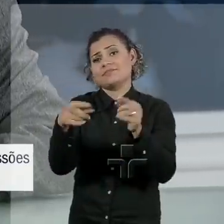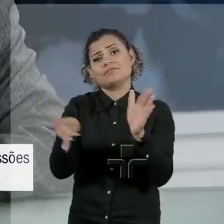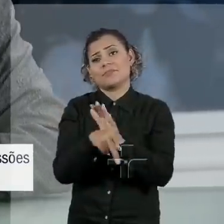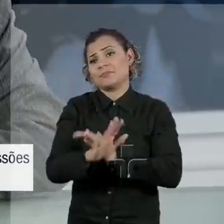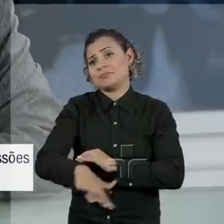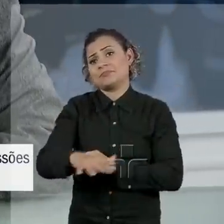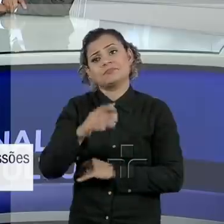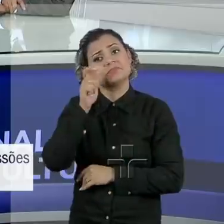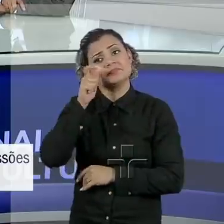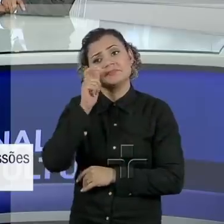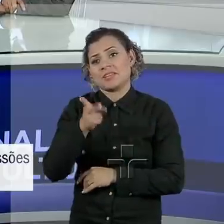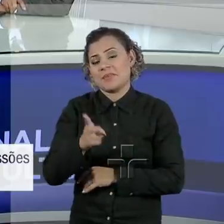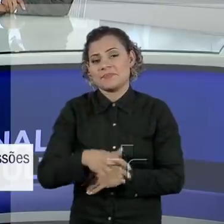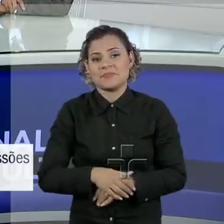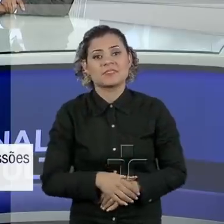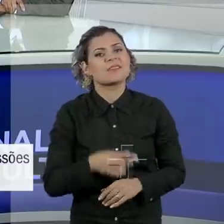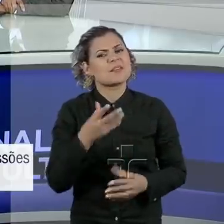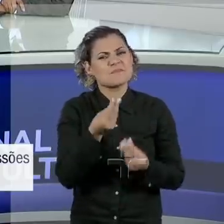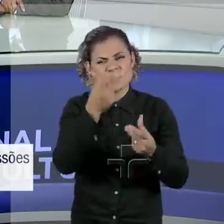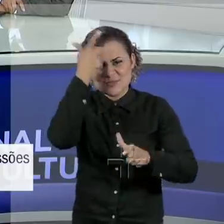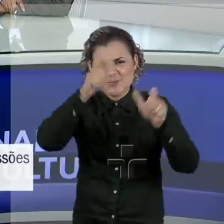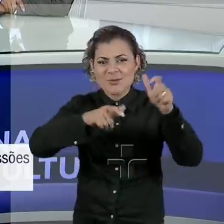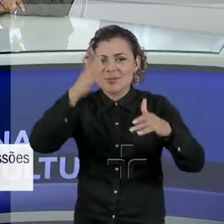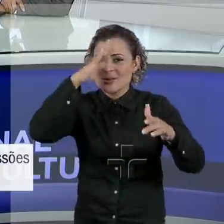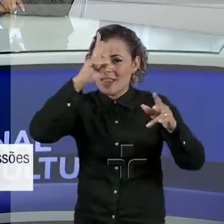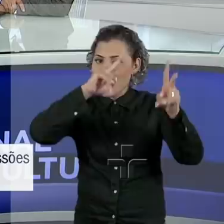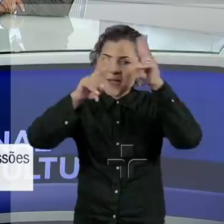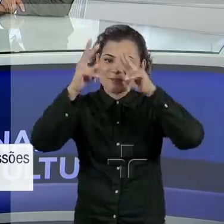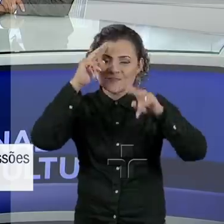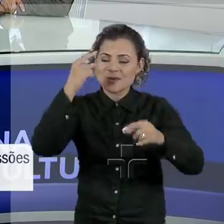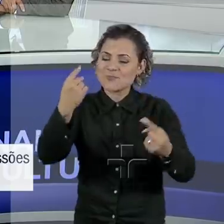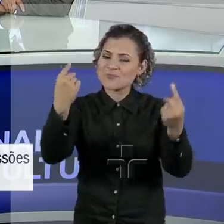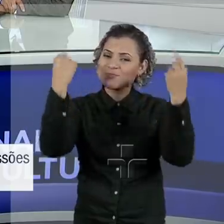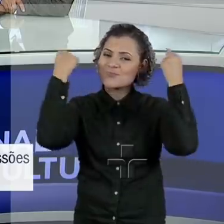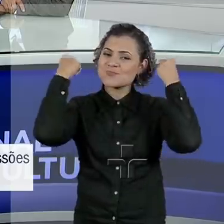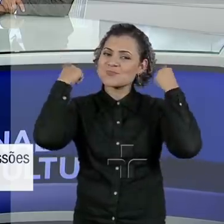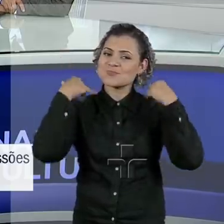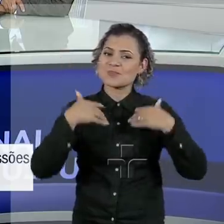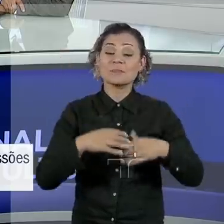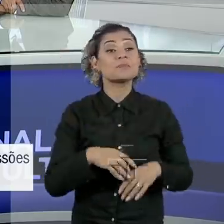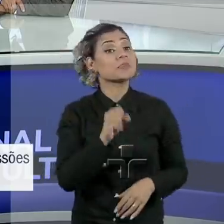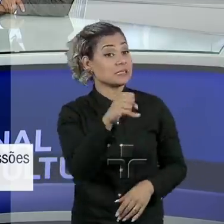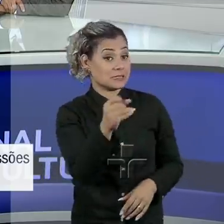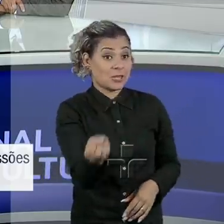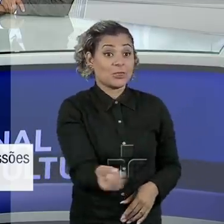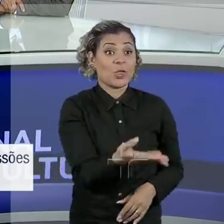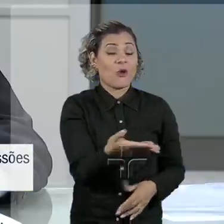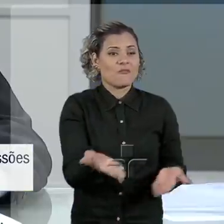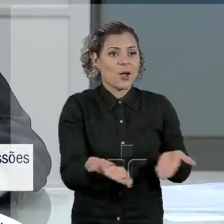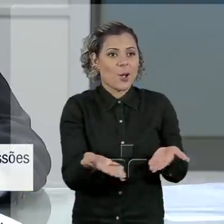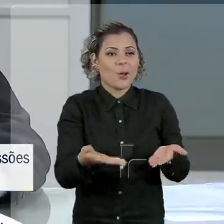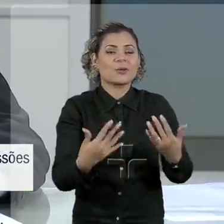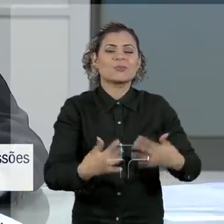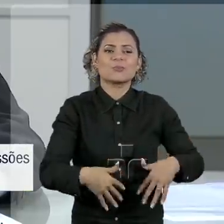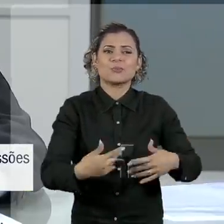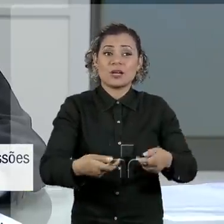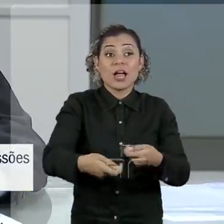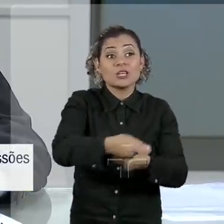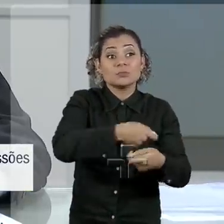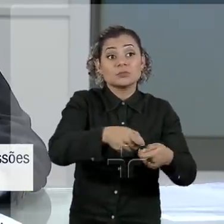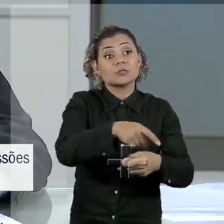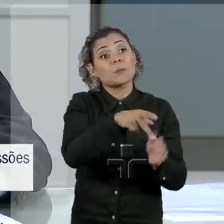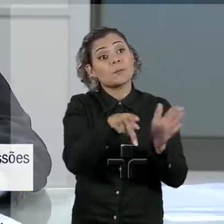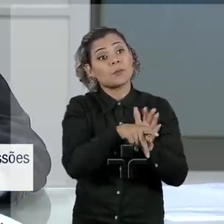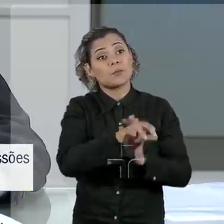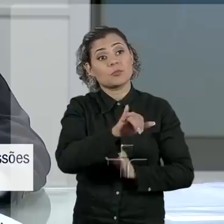TV Cultura. Muita gente relembrando, né? Não, eu também estou confiante, tem uma nova administração que surge, o Zé Roberto